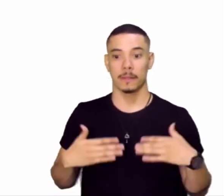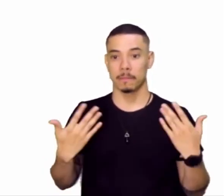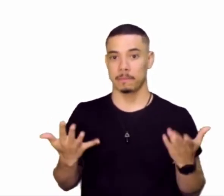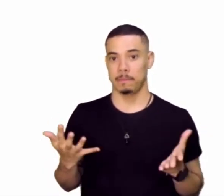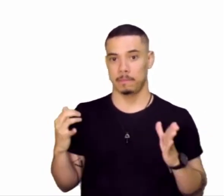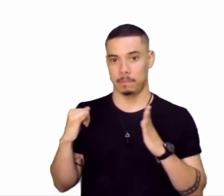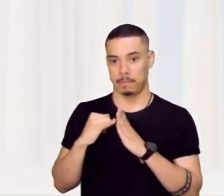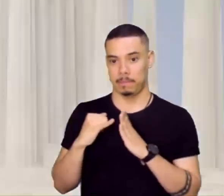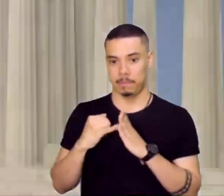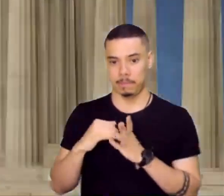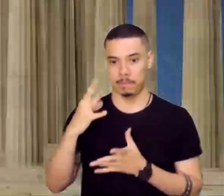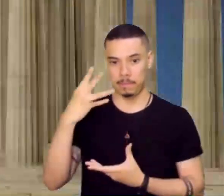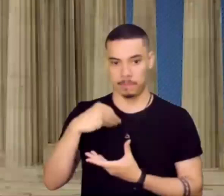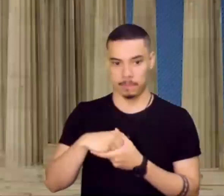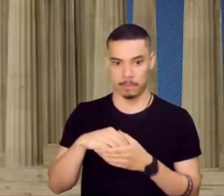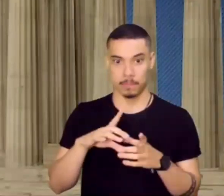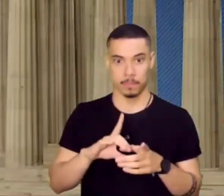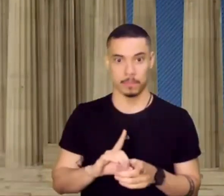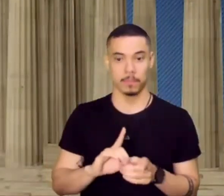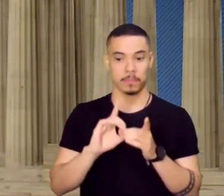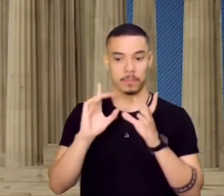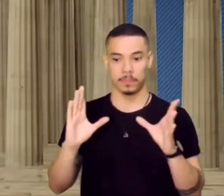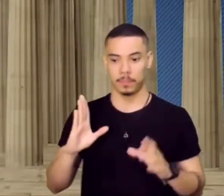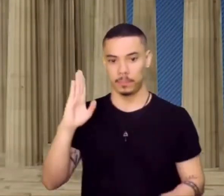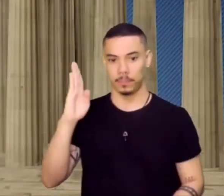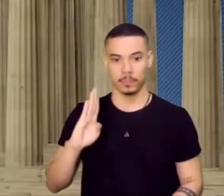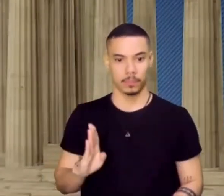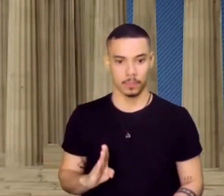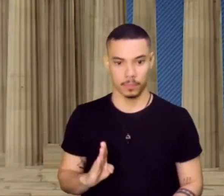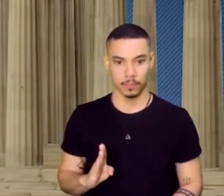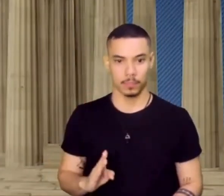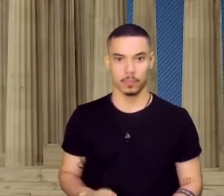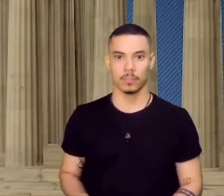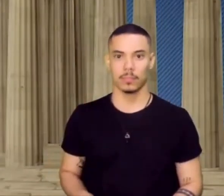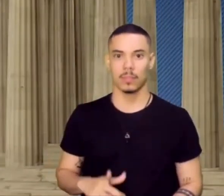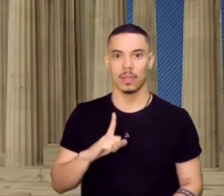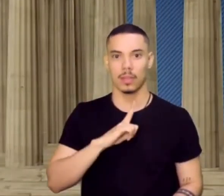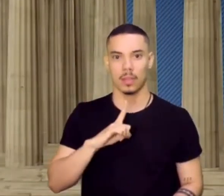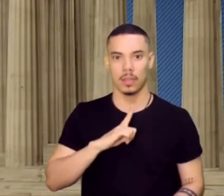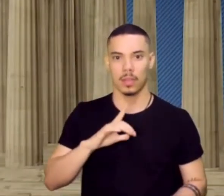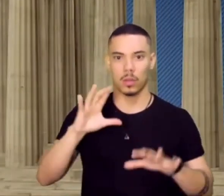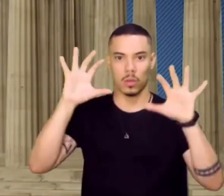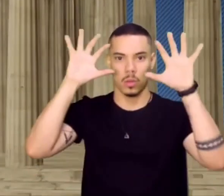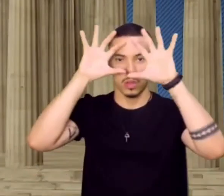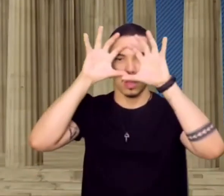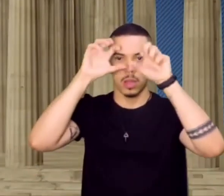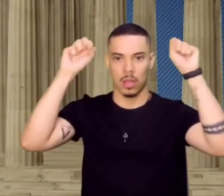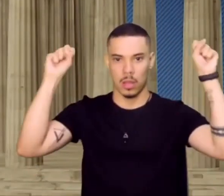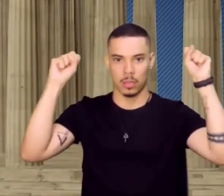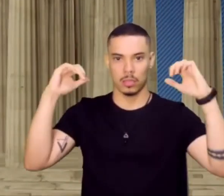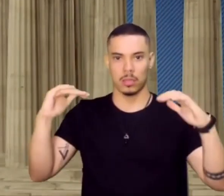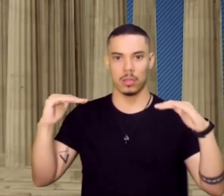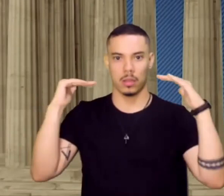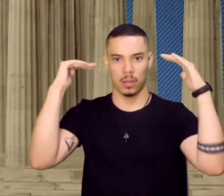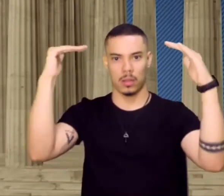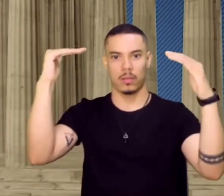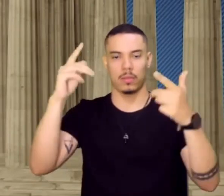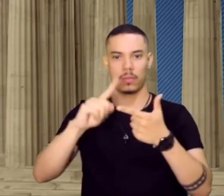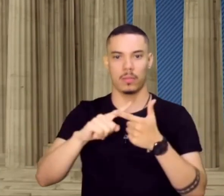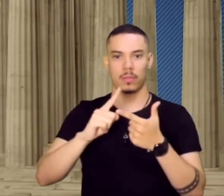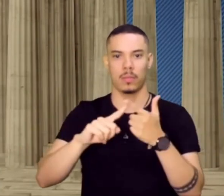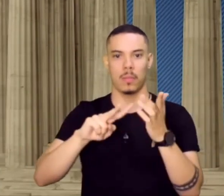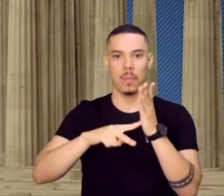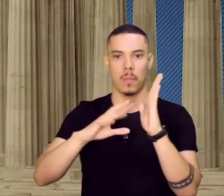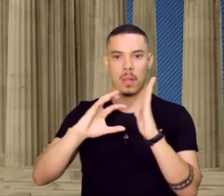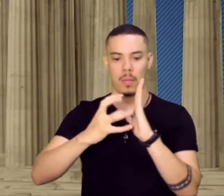da democracia no Brasil? Vocês podem enumerar aí. Tem o STF, o Parlamento, né? Quais instituições